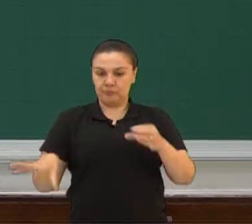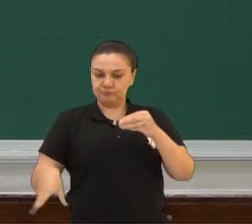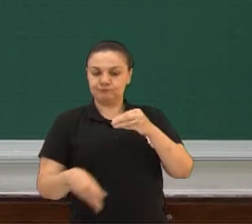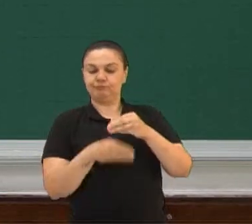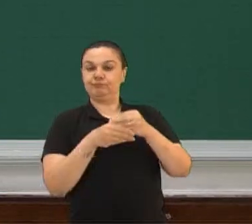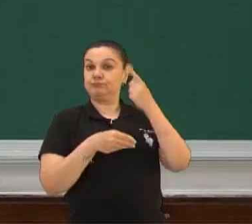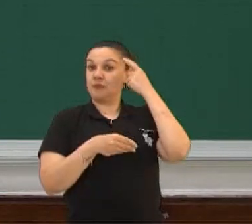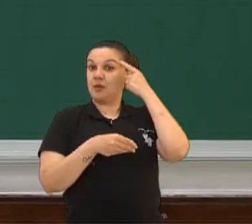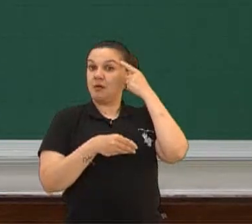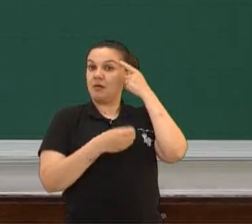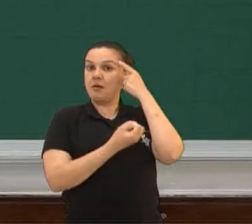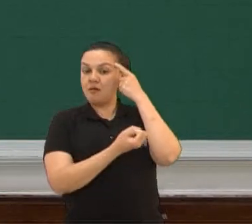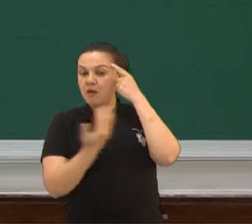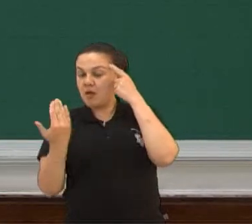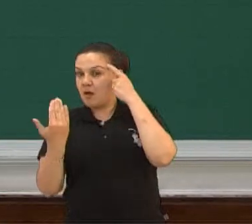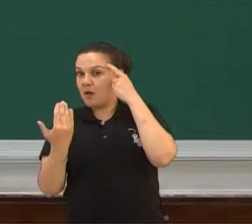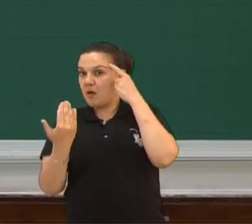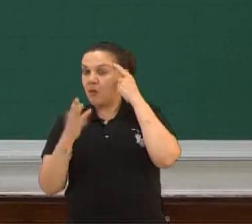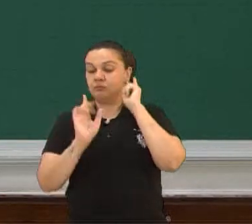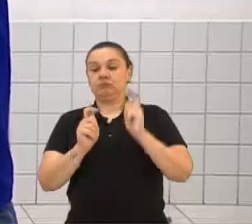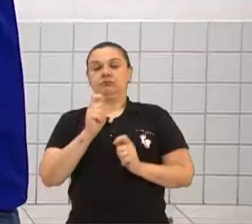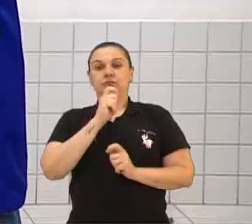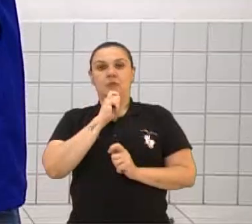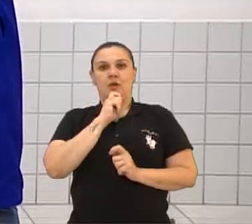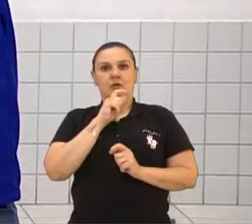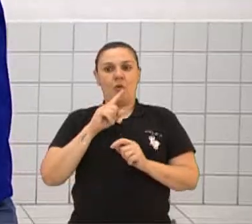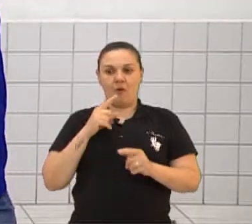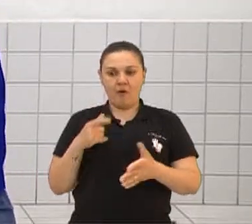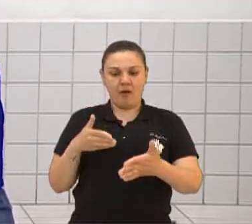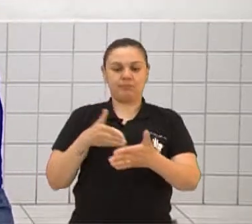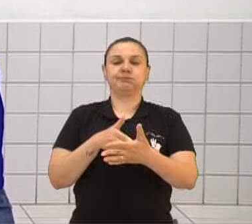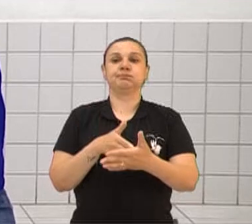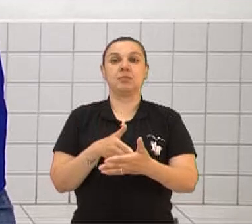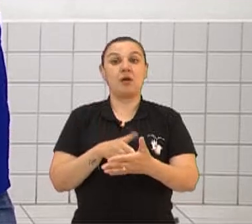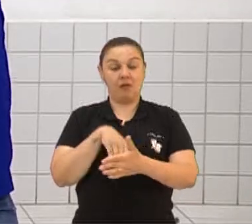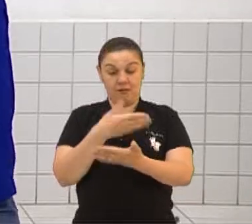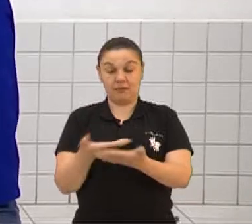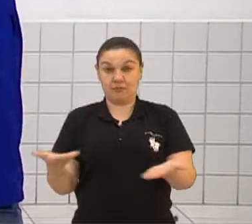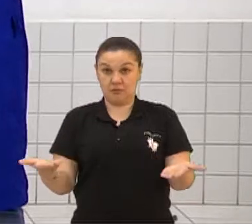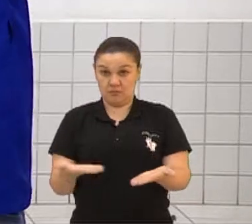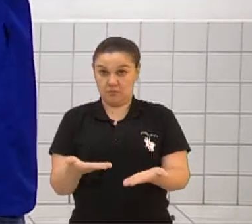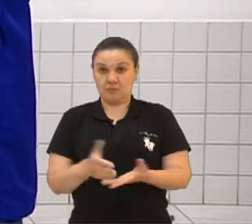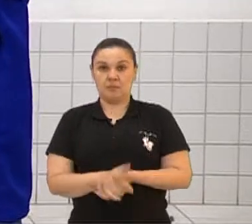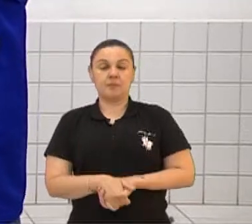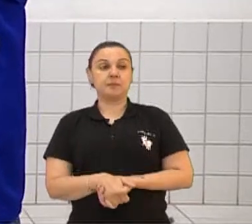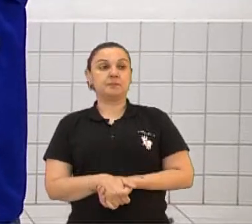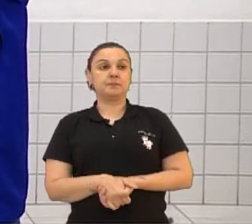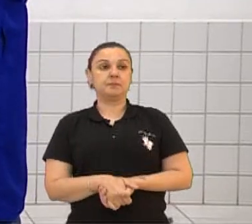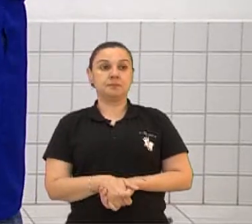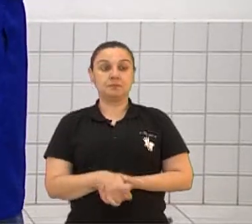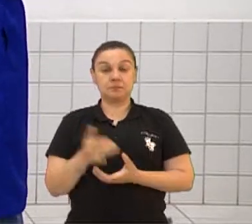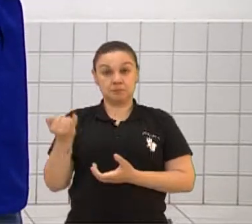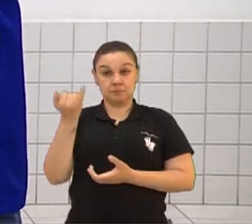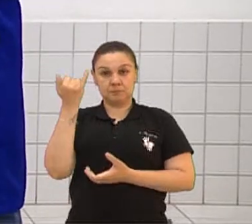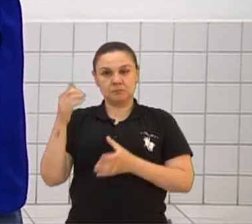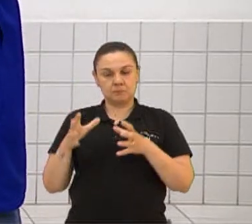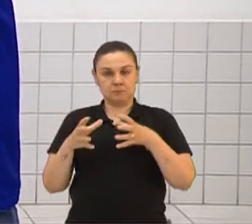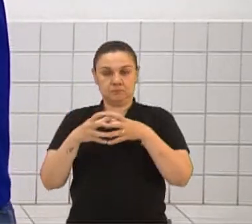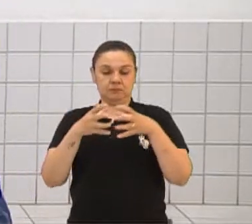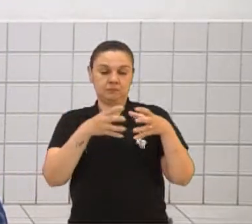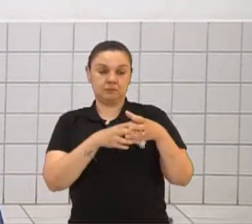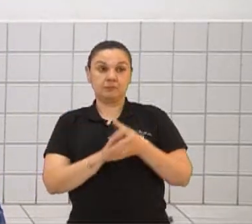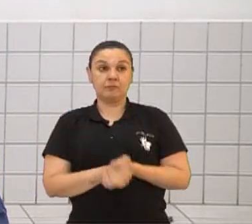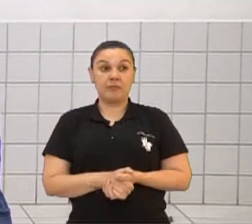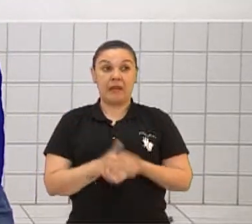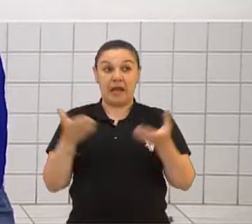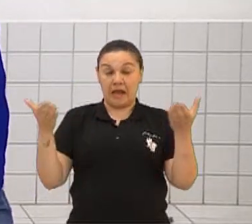complementam ideias e algumas, inclusive, nem foram refutadas, né, professor? Sim. Ainda estão vigentes aí, dado a importância desse grupo,